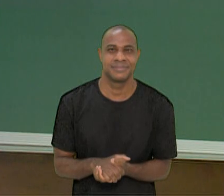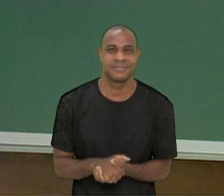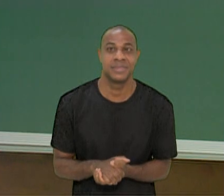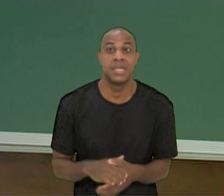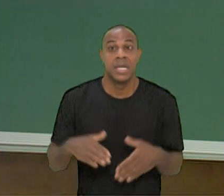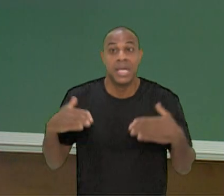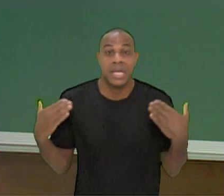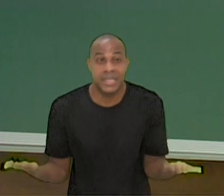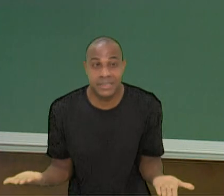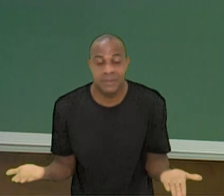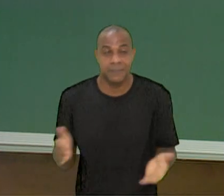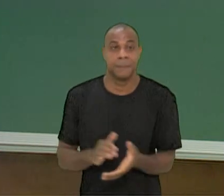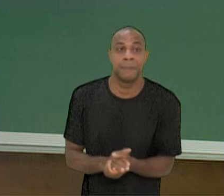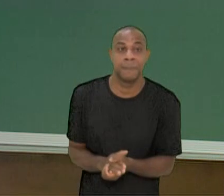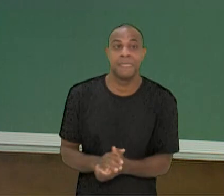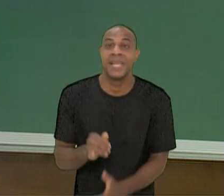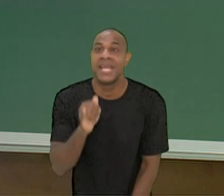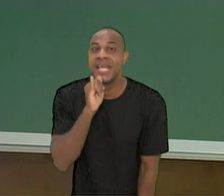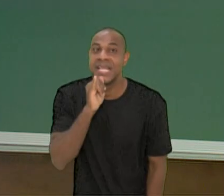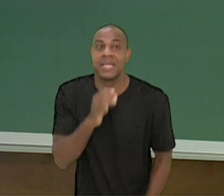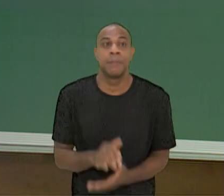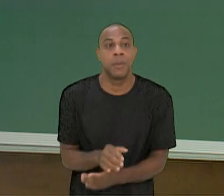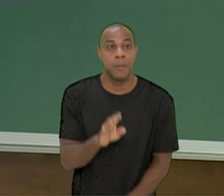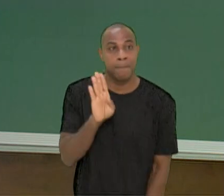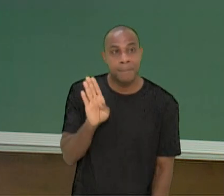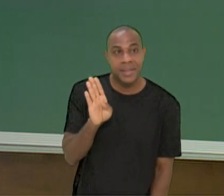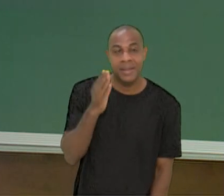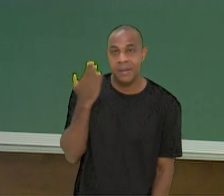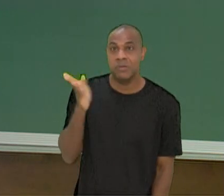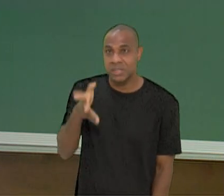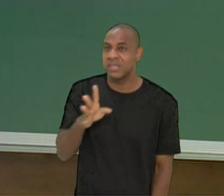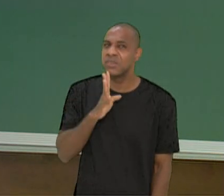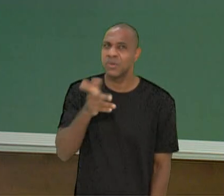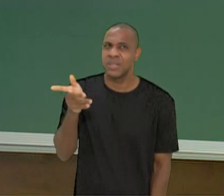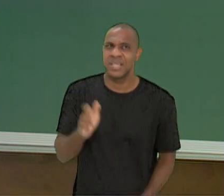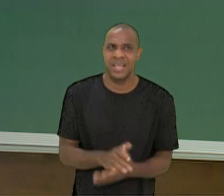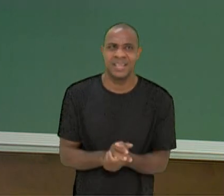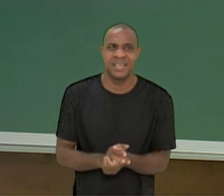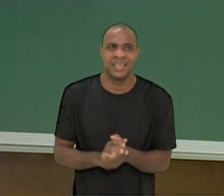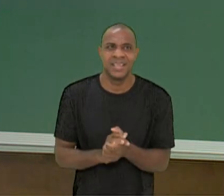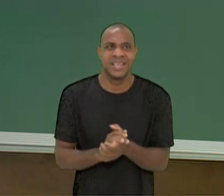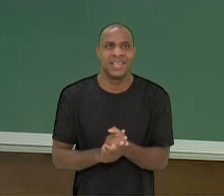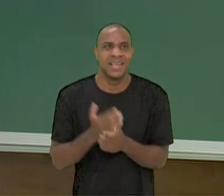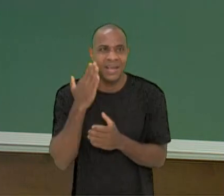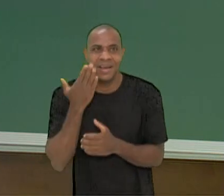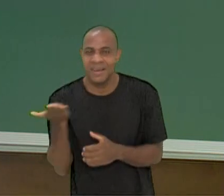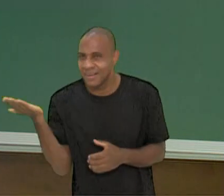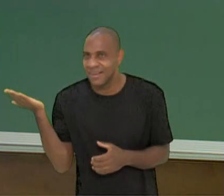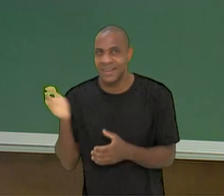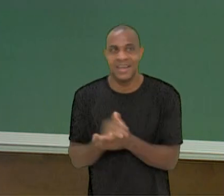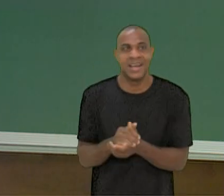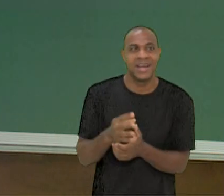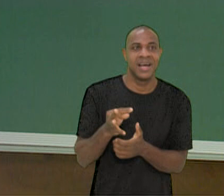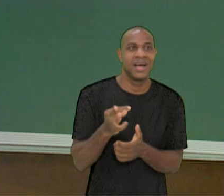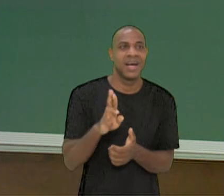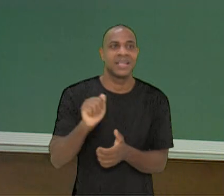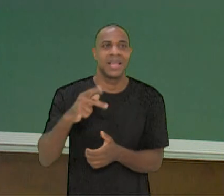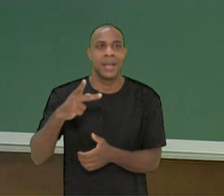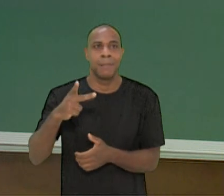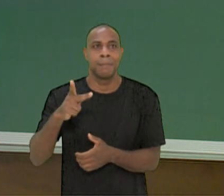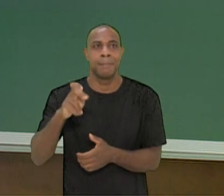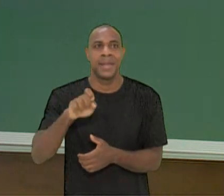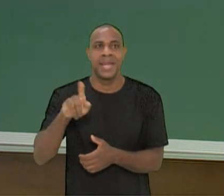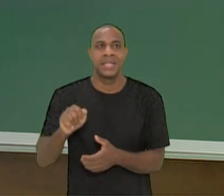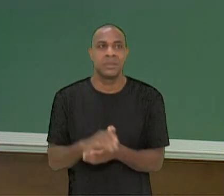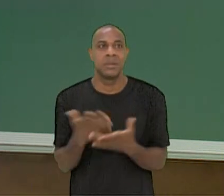Muito bem, gente. Então aqui, ó, no exemplo B, eu tenho uma coisa que você já viu, que é a área do trapézio. Qual que é a área do trapézio? A área do